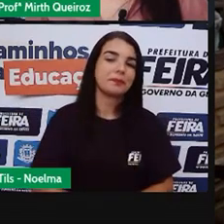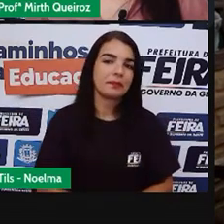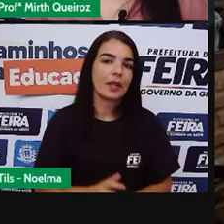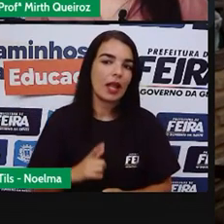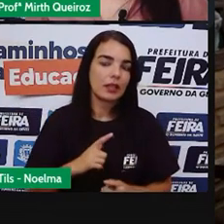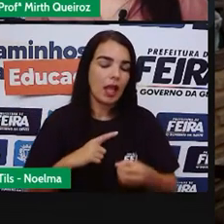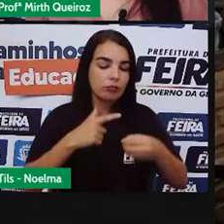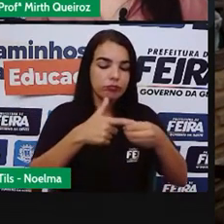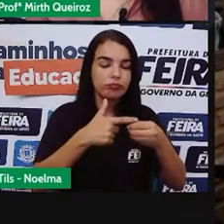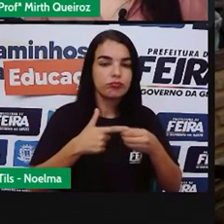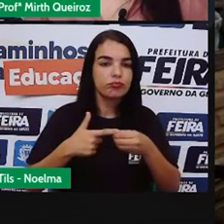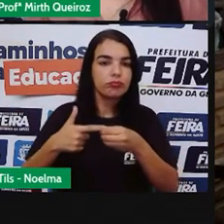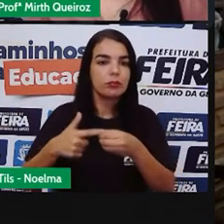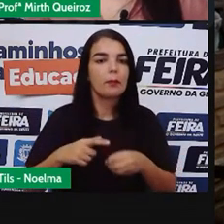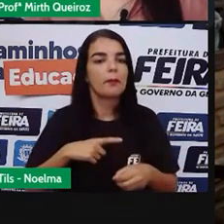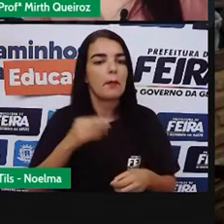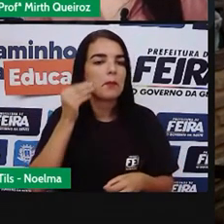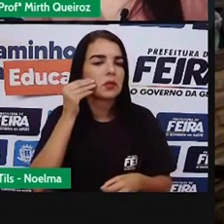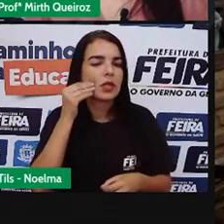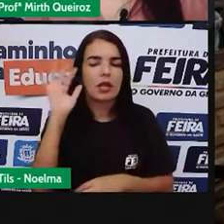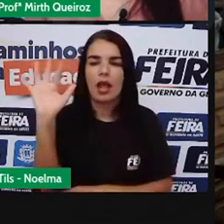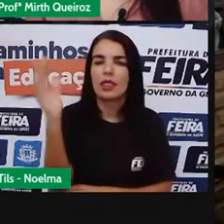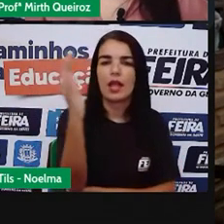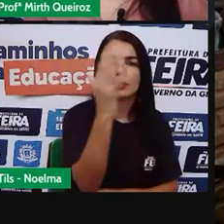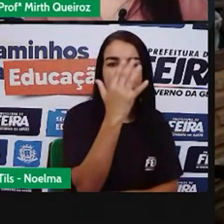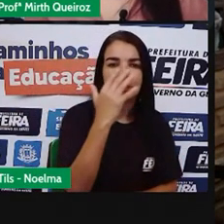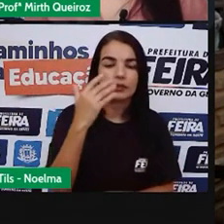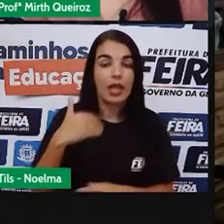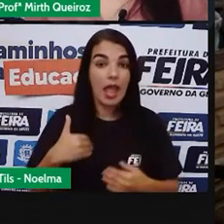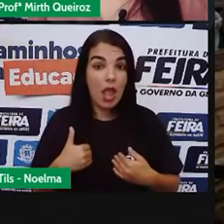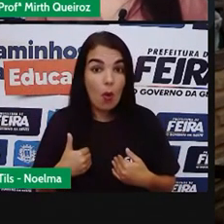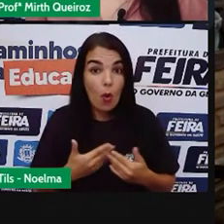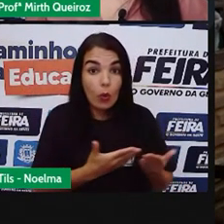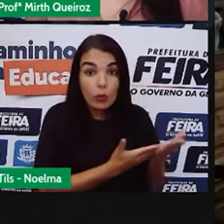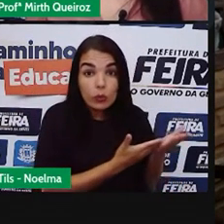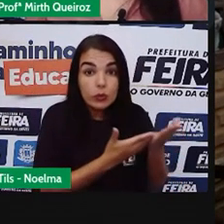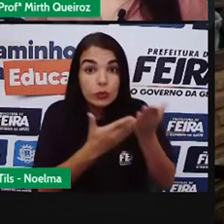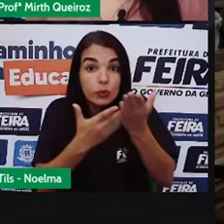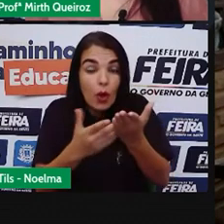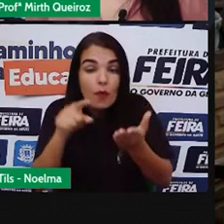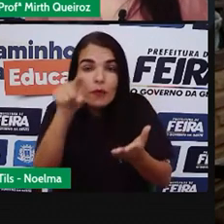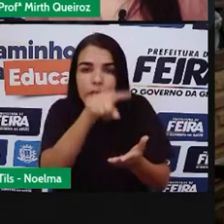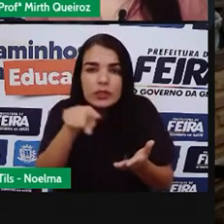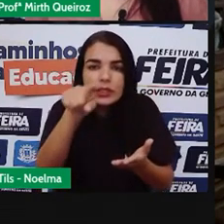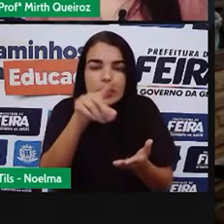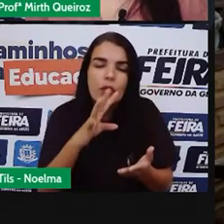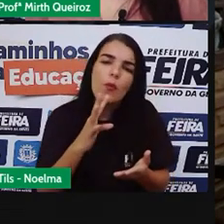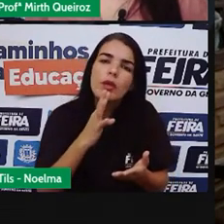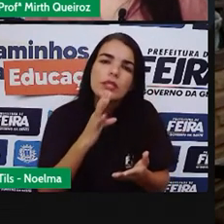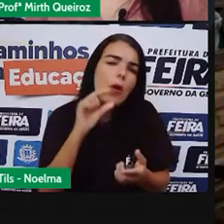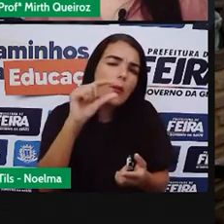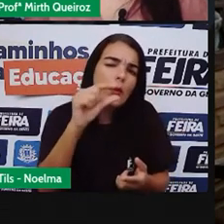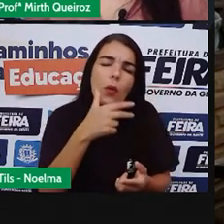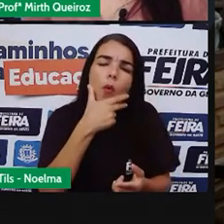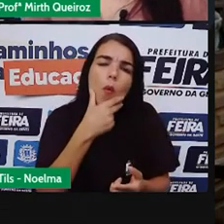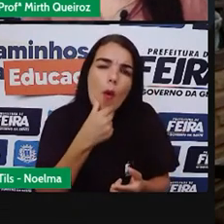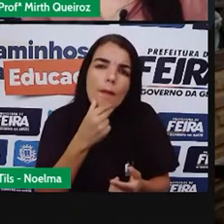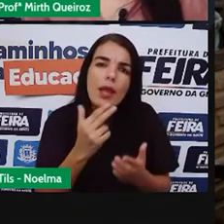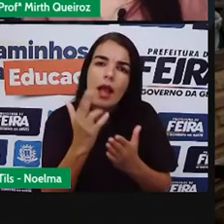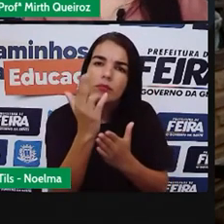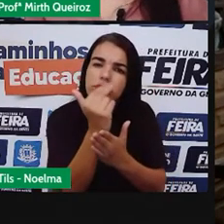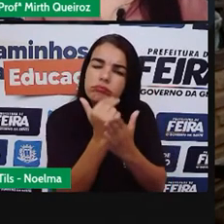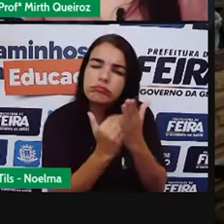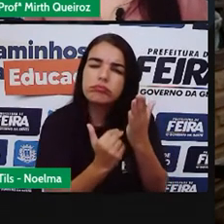que representam aí a natureza. Eu trouxe Chico Maleiro para vocês hoje conhecerem um pouquinho dele, porque